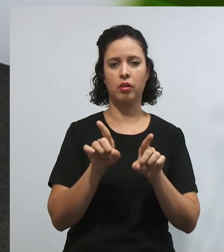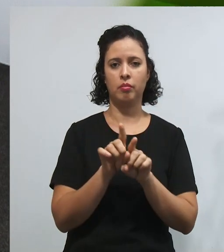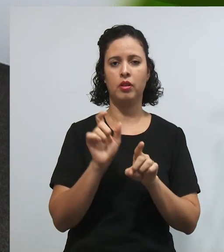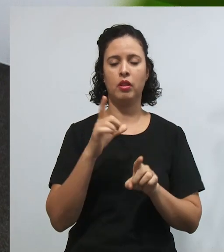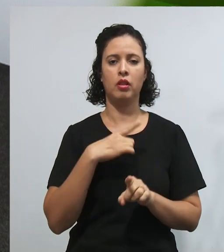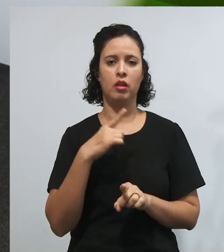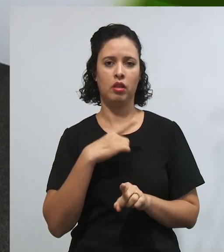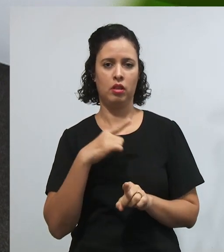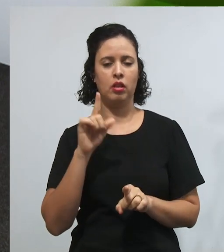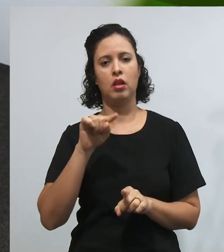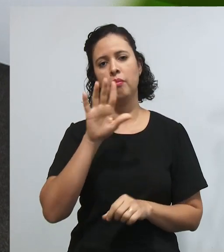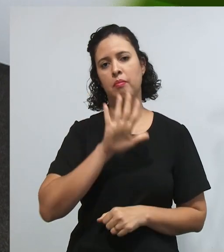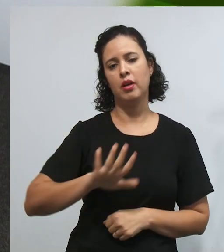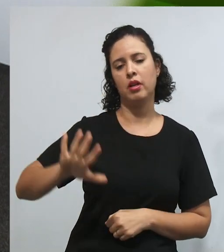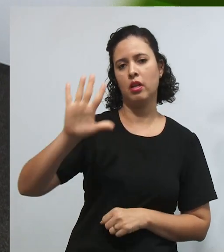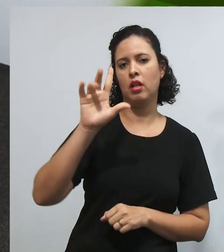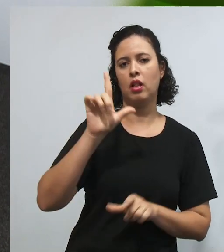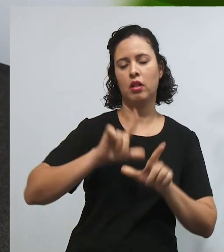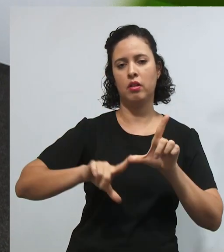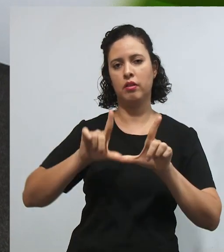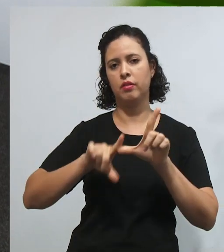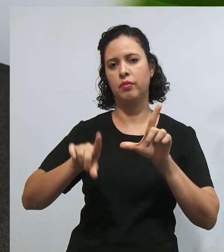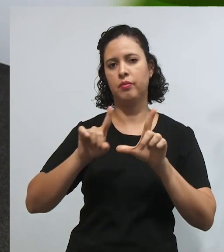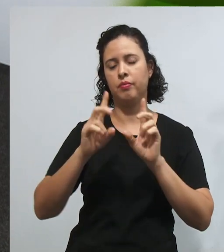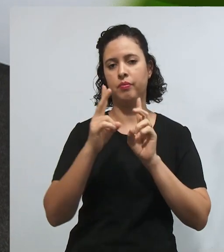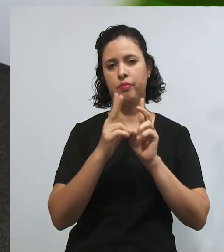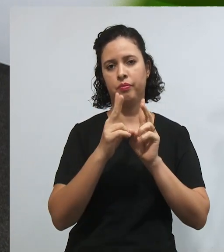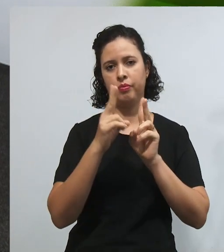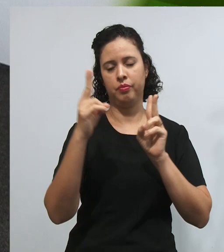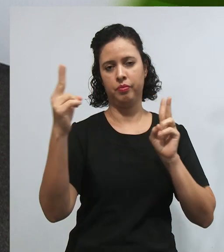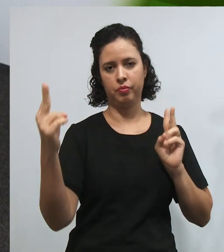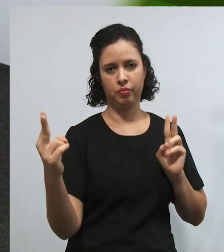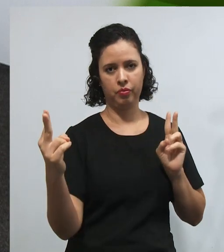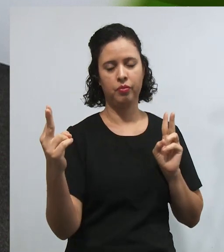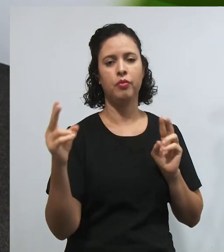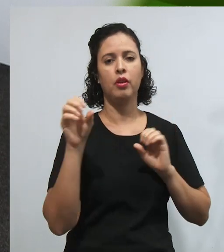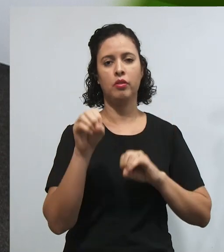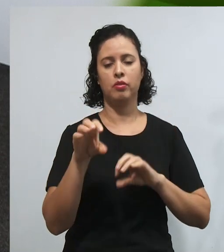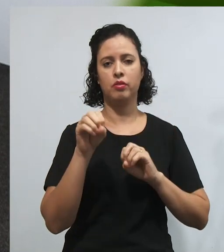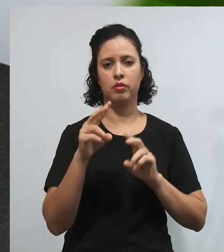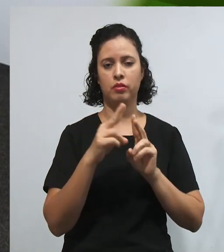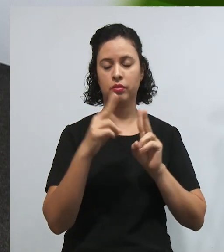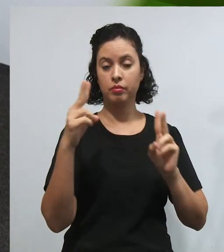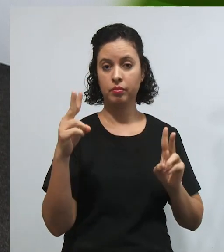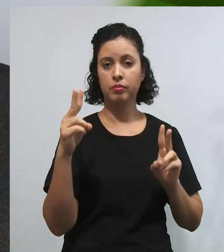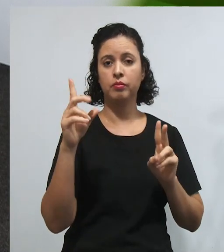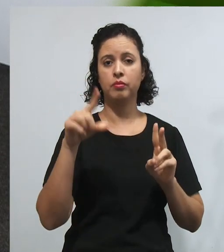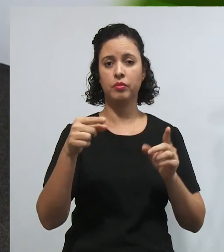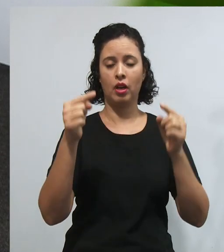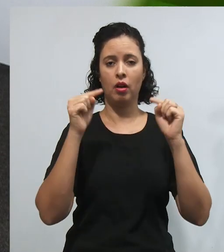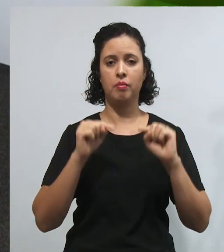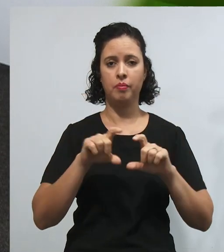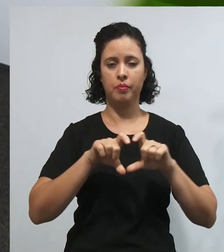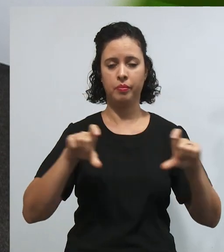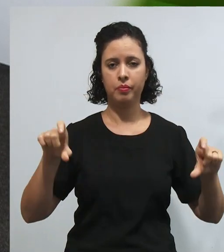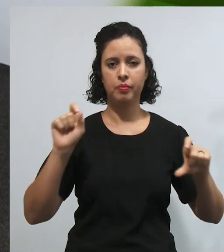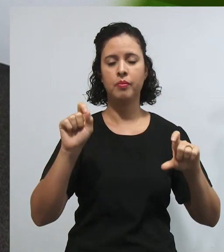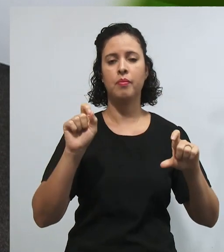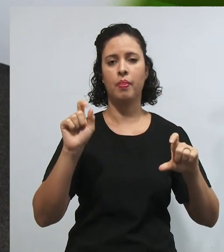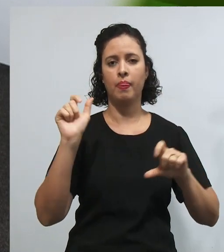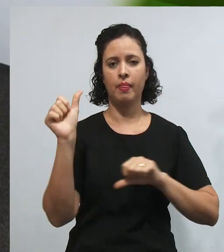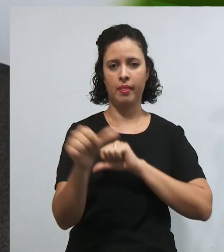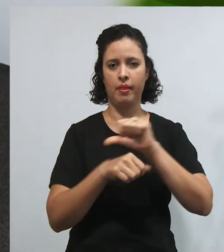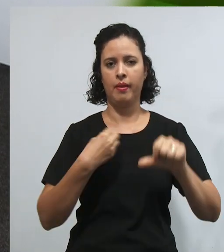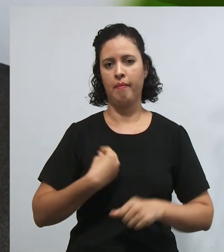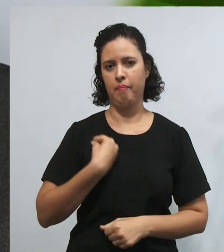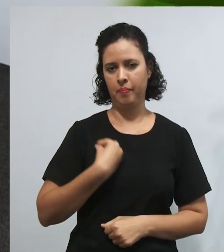também uma parede branca com as letras EAD, que significa Educação à Distância. E logo abaixo está escrito